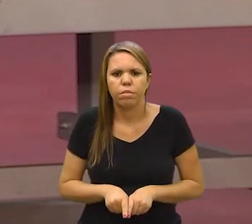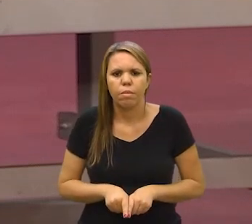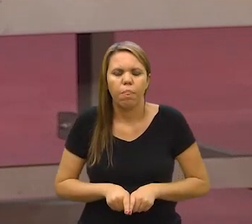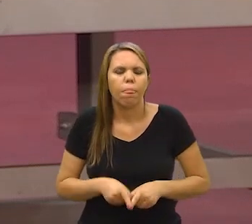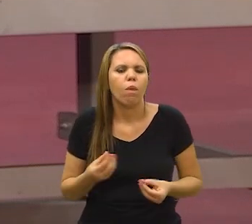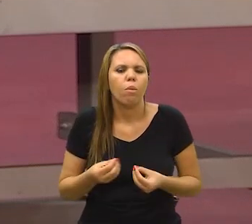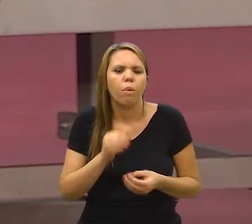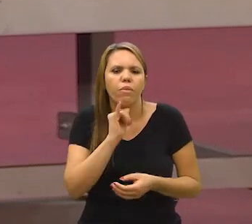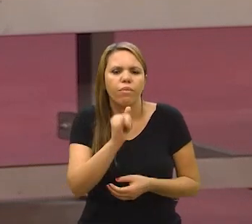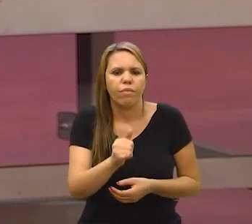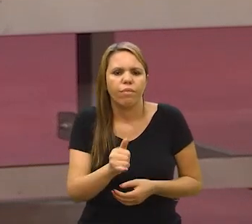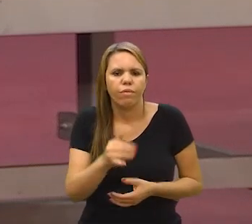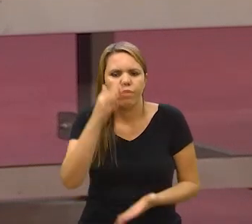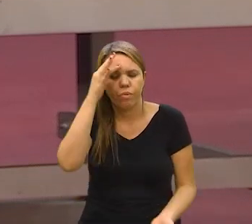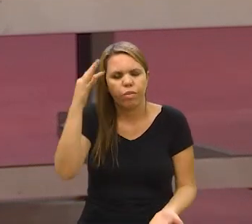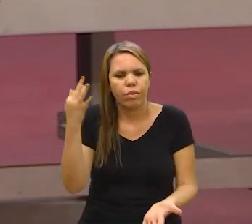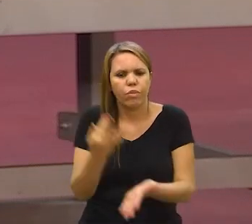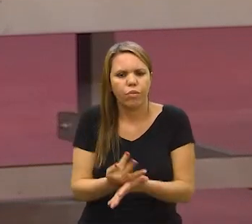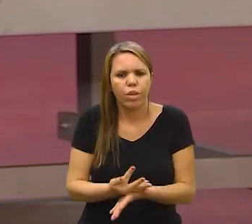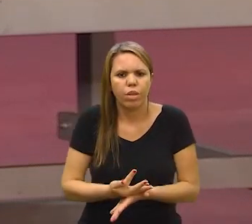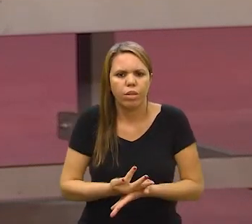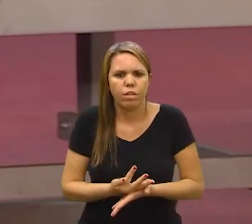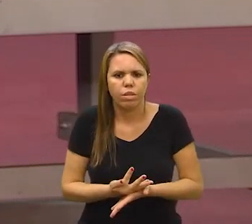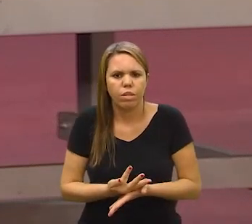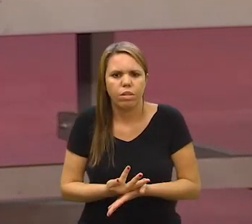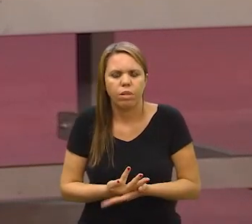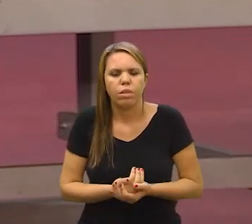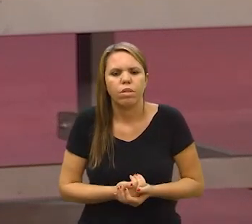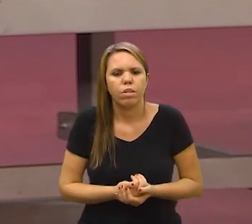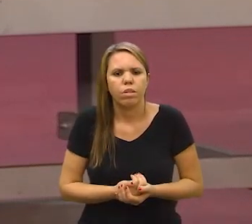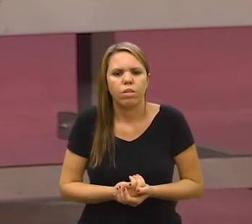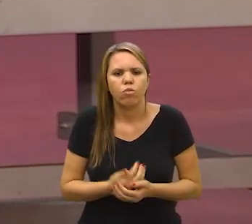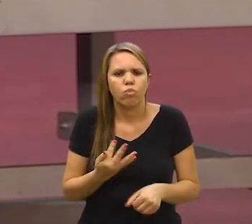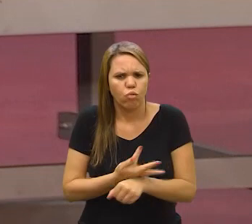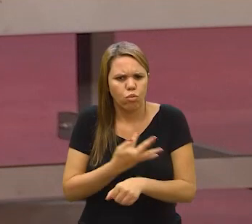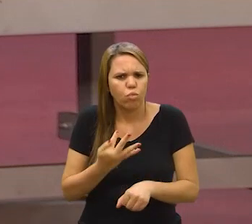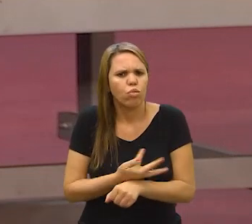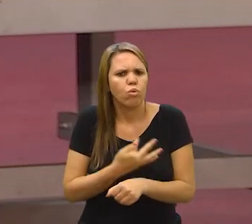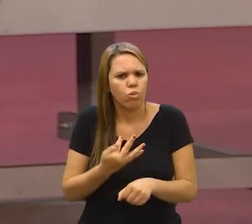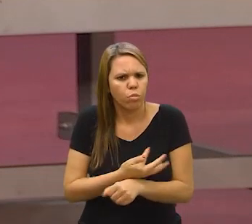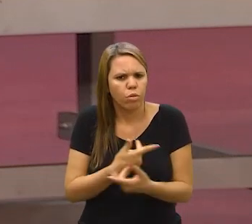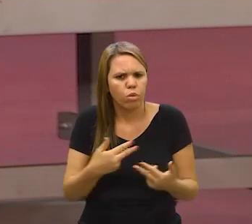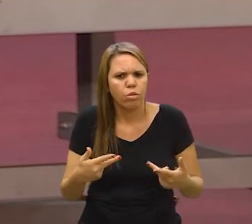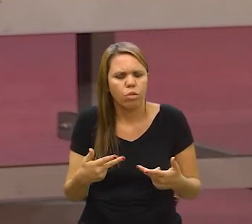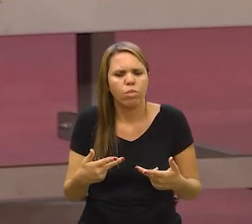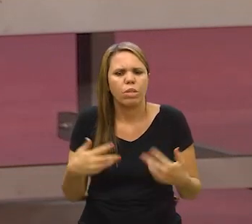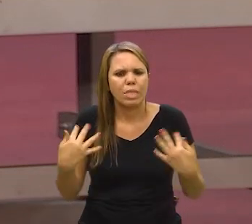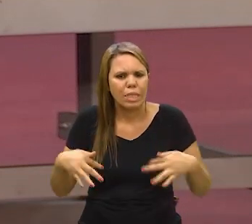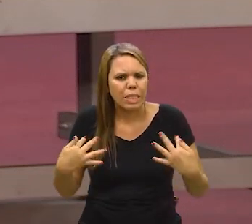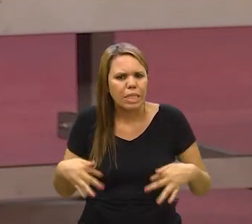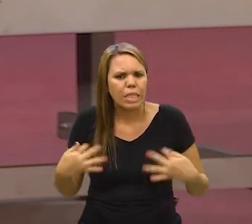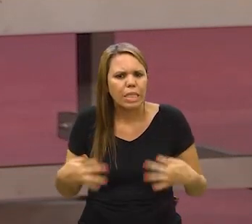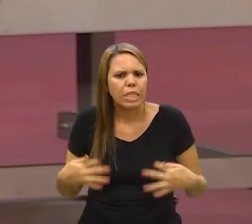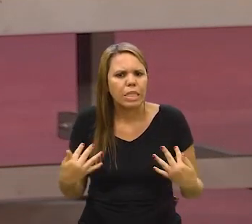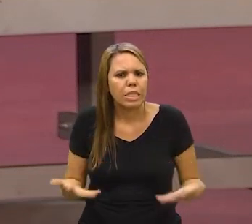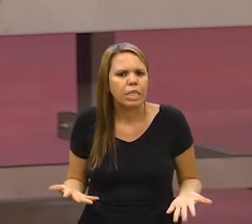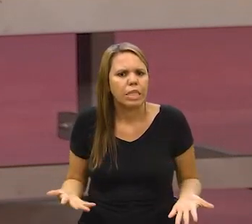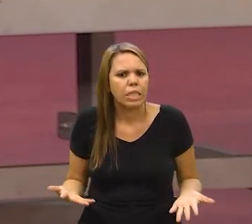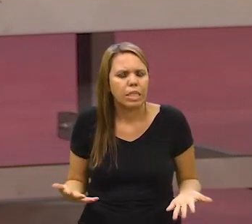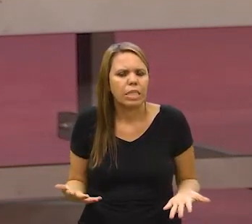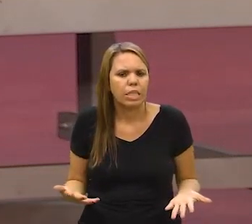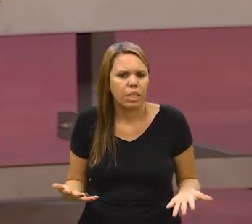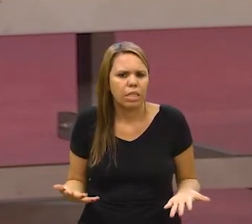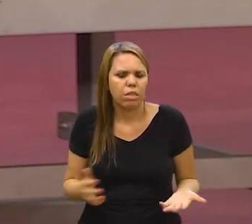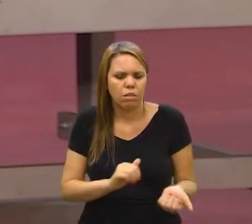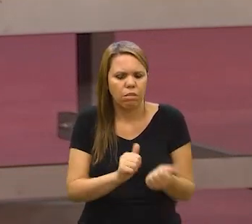como que eu posso dizer? Tem que ter muita confiança e muito suportar muita coisa, por questão de dores, né? Por exemplo,